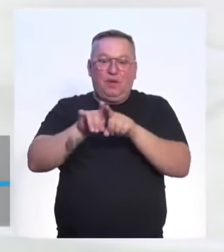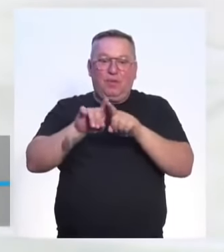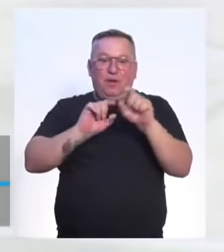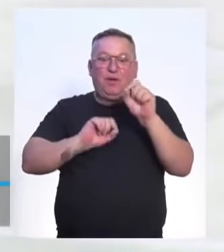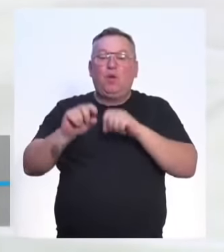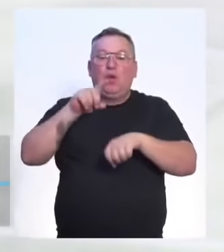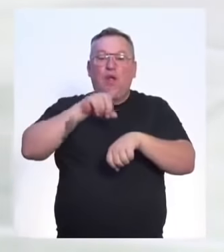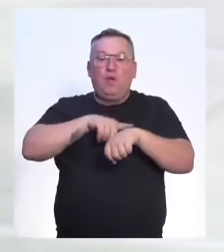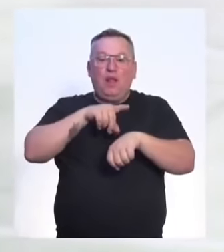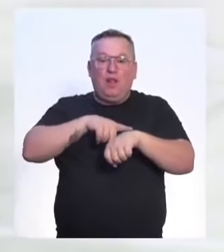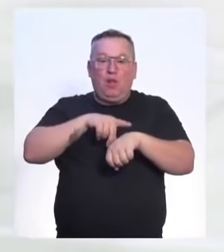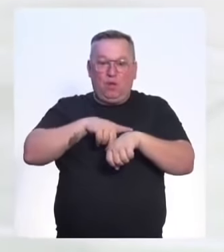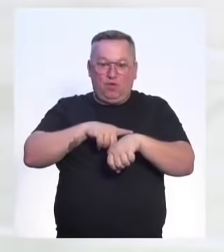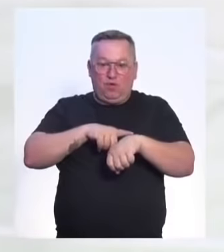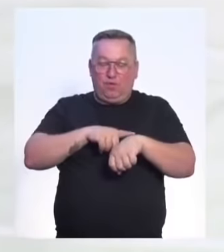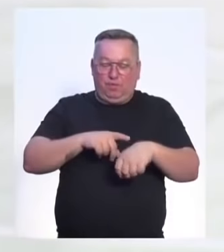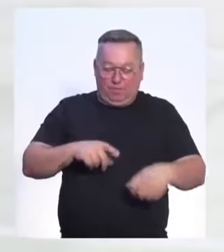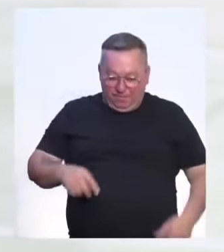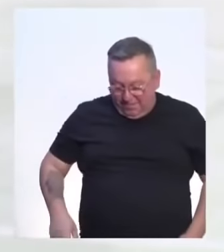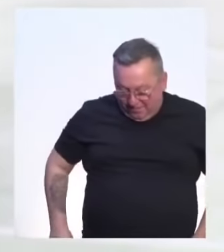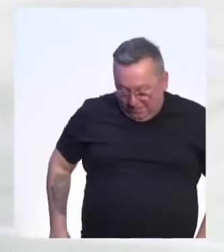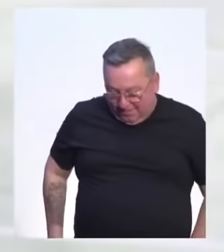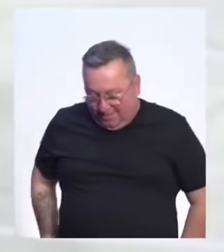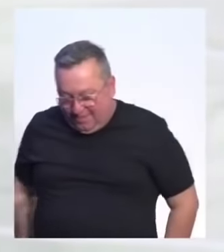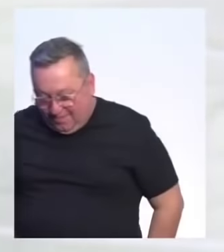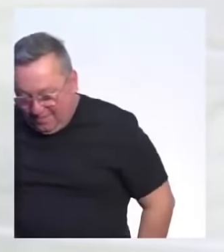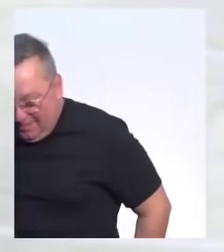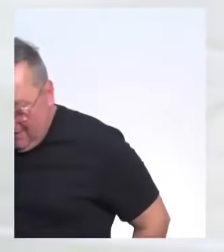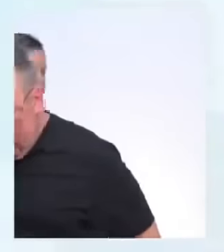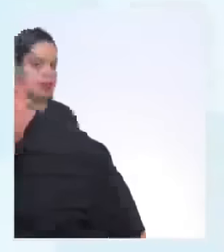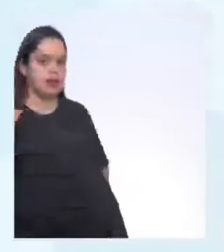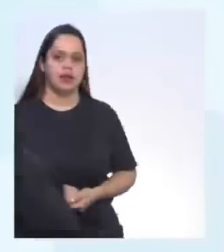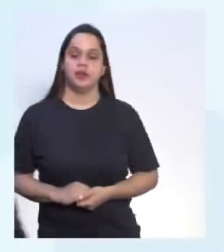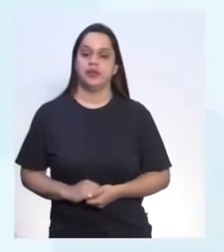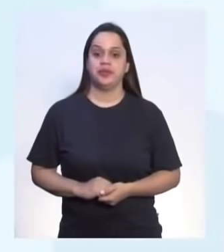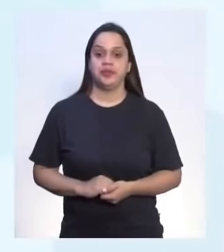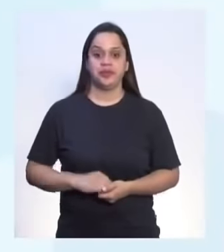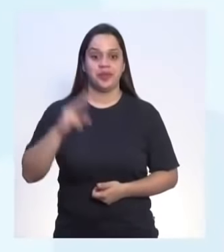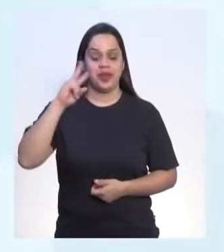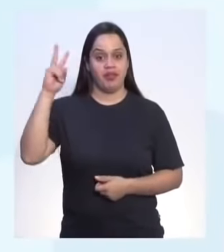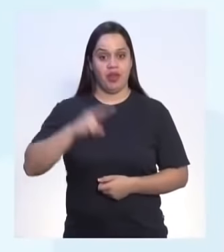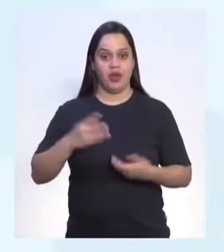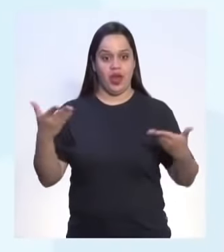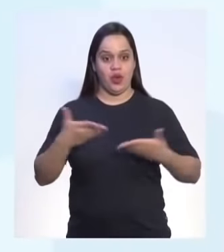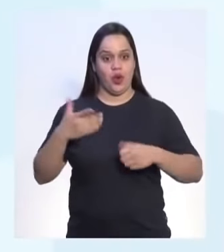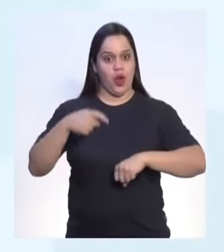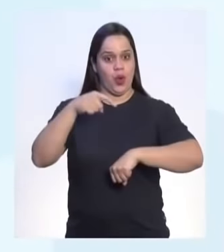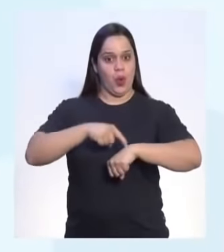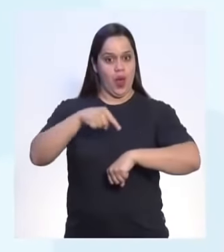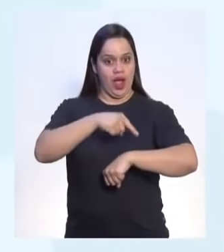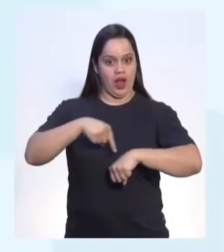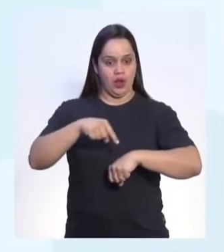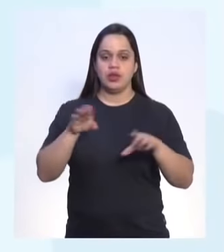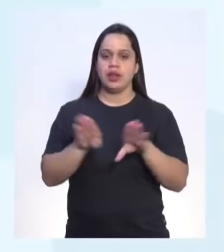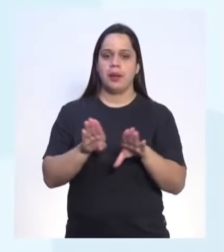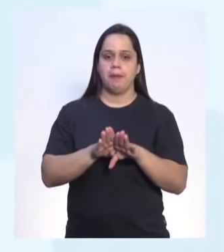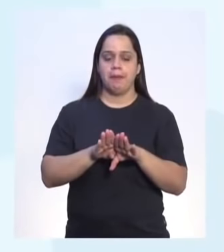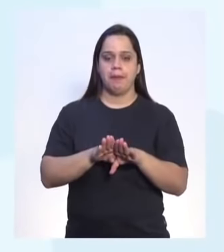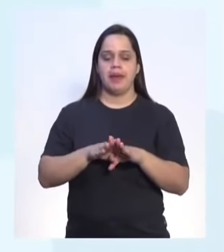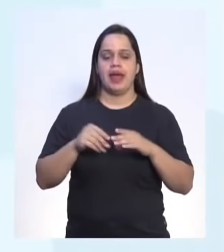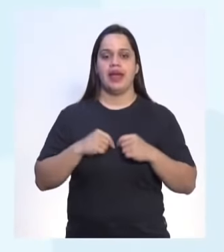Coloquei o relógio. Medida de tempo, ele mede o tempo, verdade, né? Verdade, relógio mede tempo. Coloquei a trena, que aí